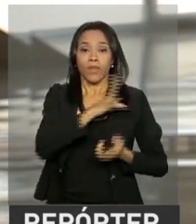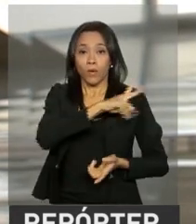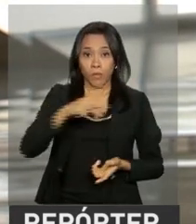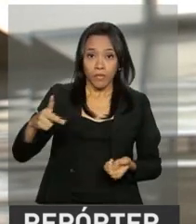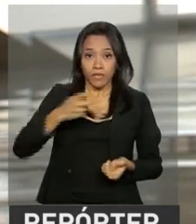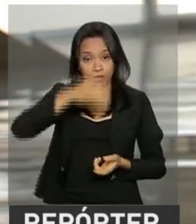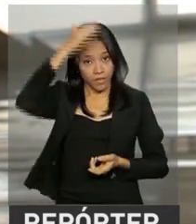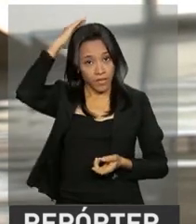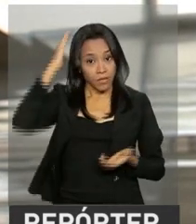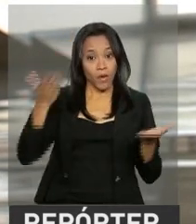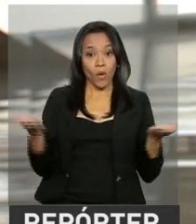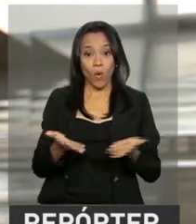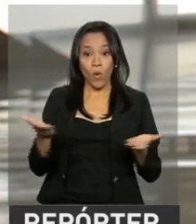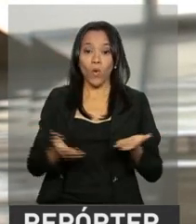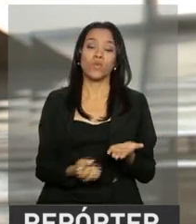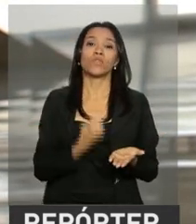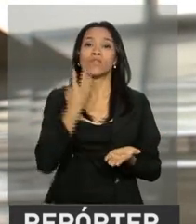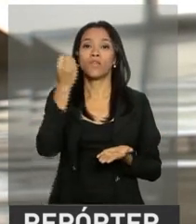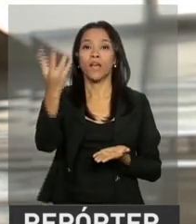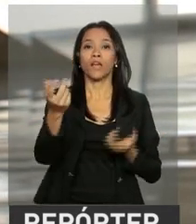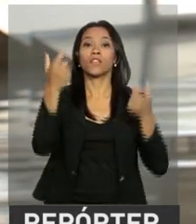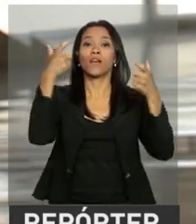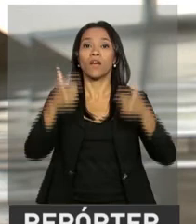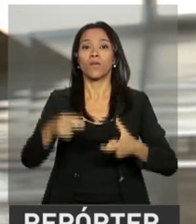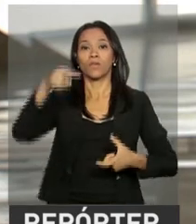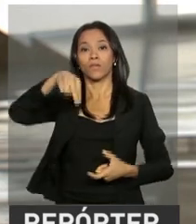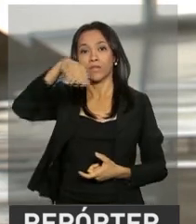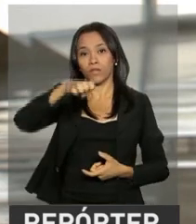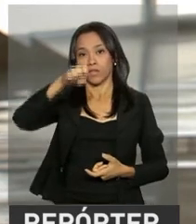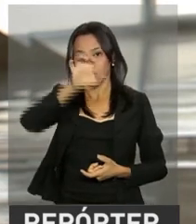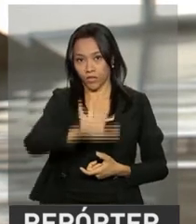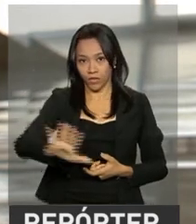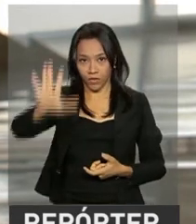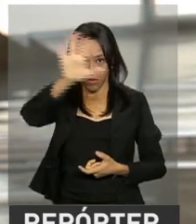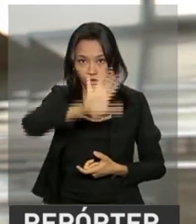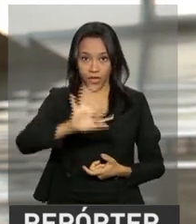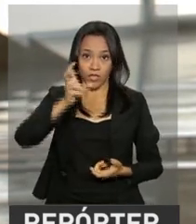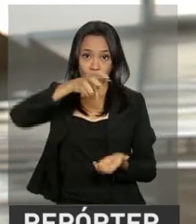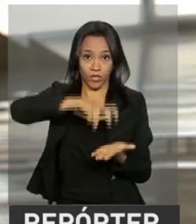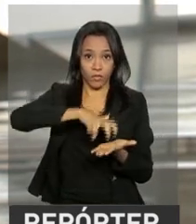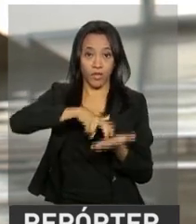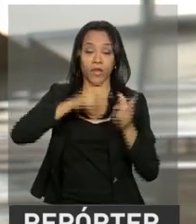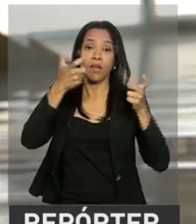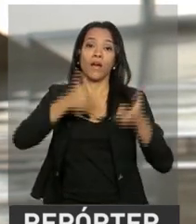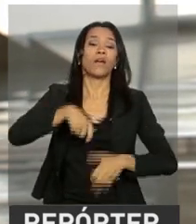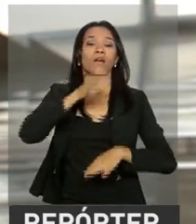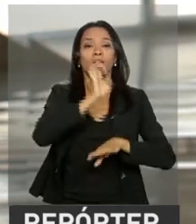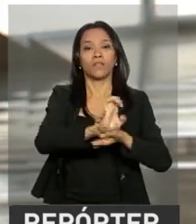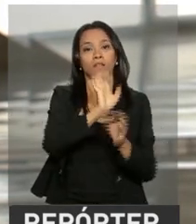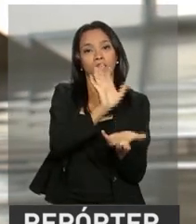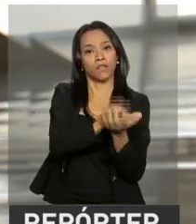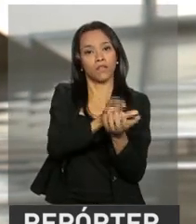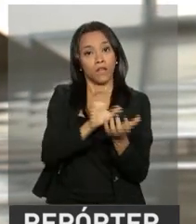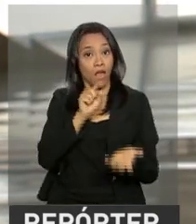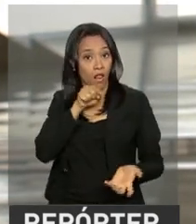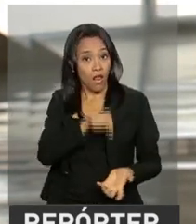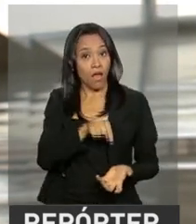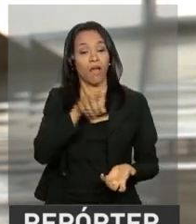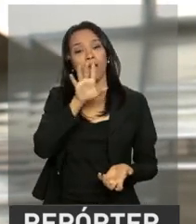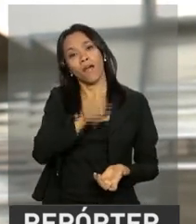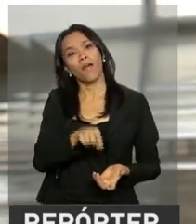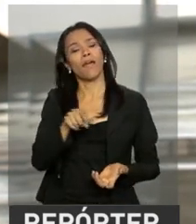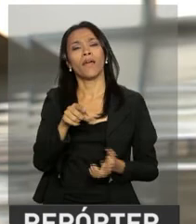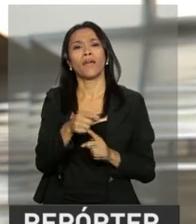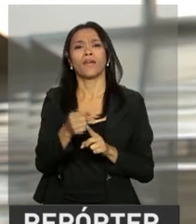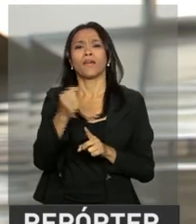viagem hoje ao nordeste pela manhã os compromissos são em pernambuco lembrando que lá é uma hora a